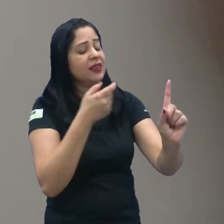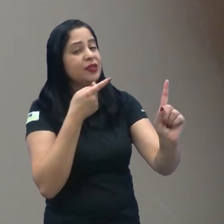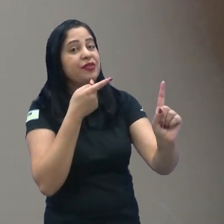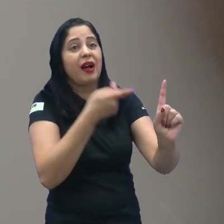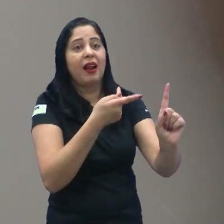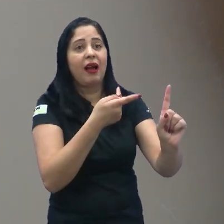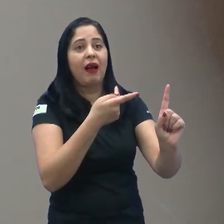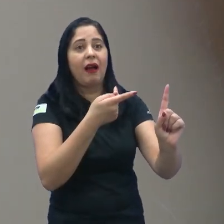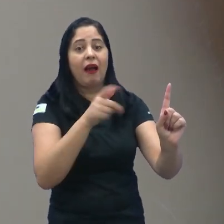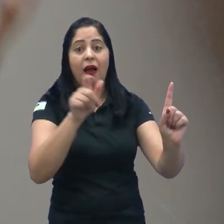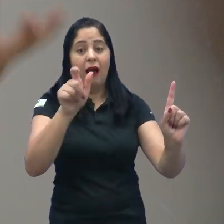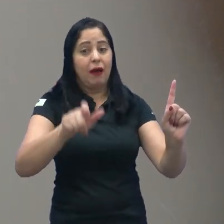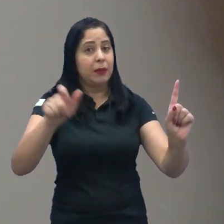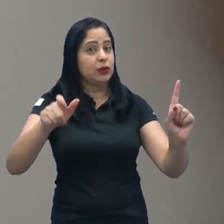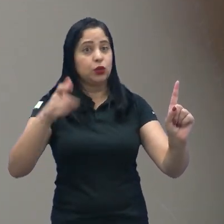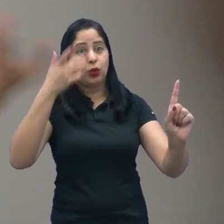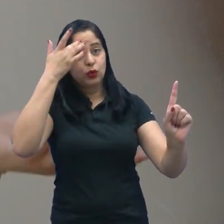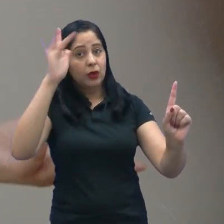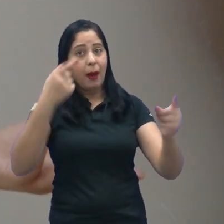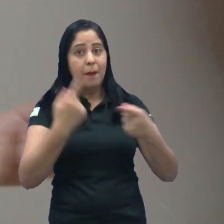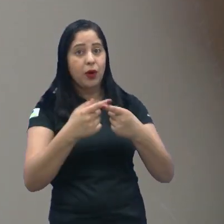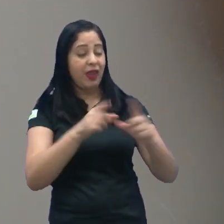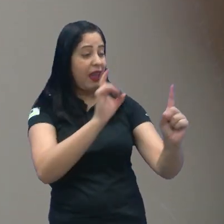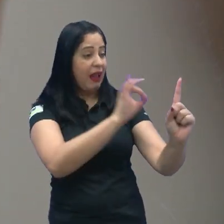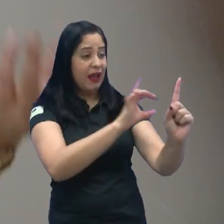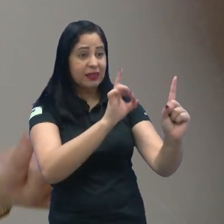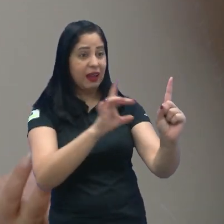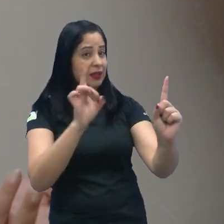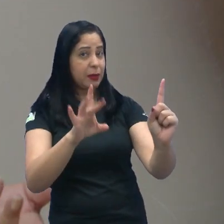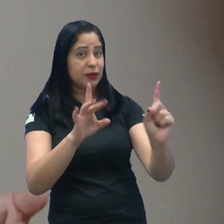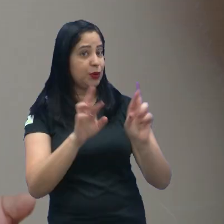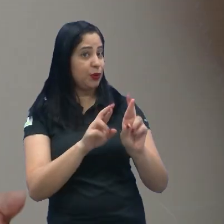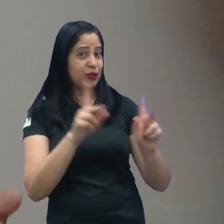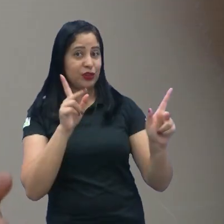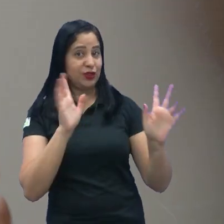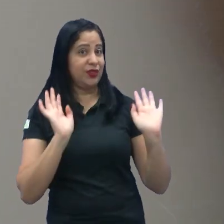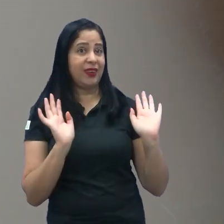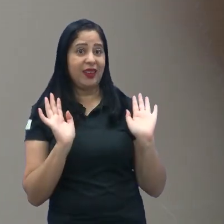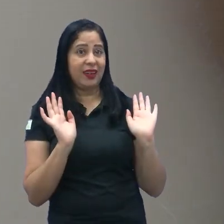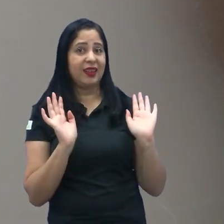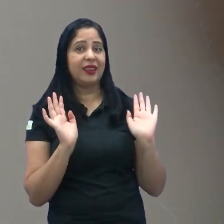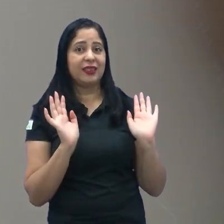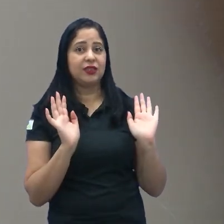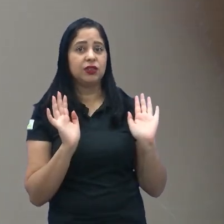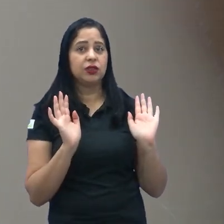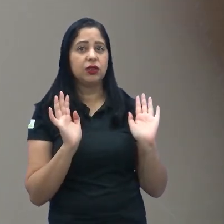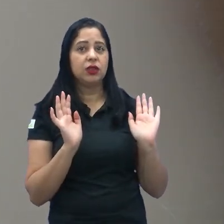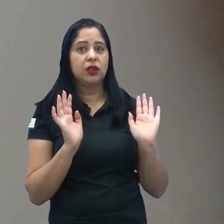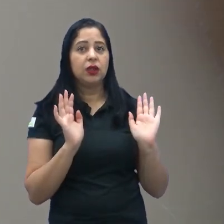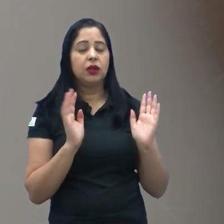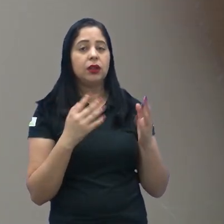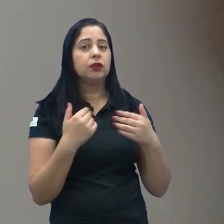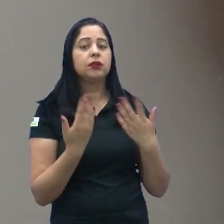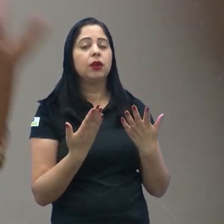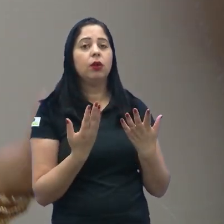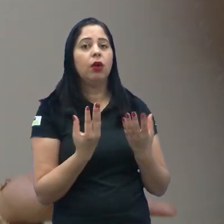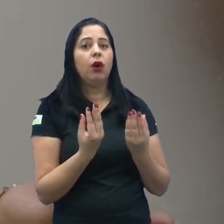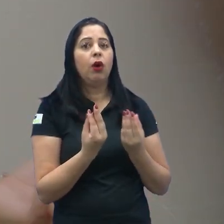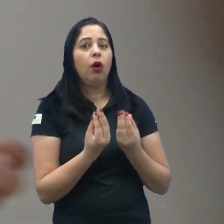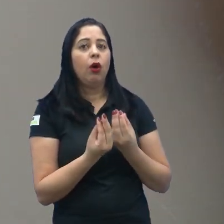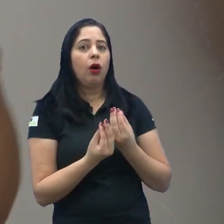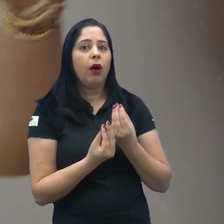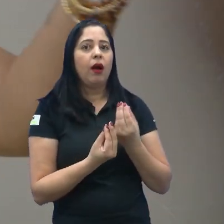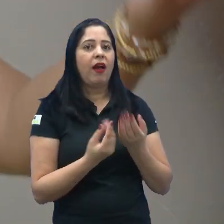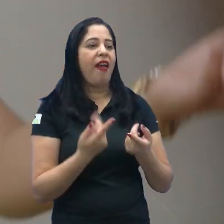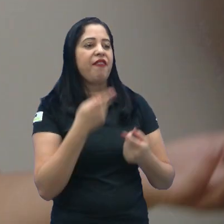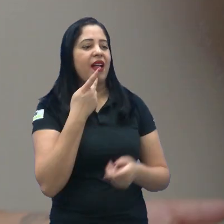está gestante, porque cada pessoa enxerga a maternidade de uma maneira, Exatamente. né? E não tem como eu exemplificar ou falar assim, é tudo normal,